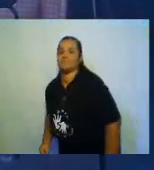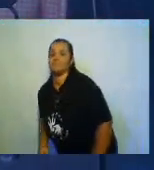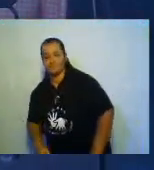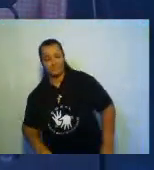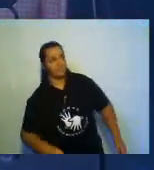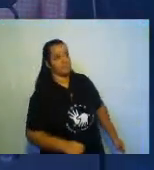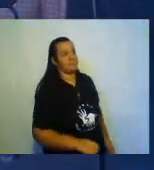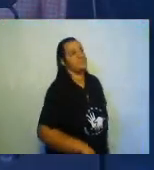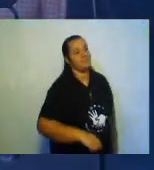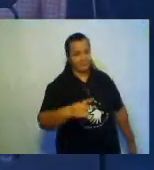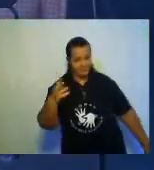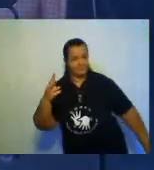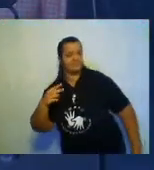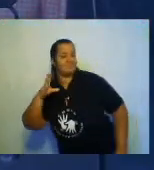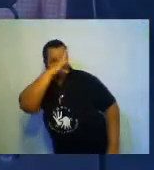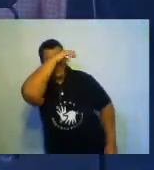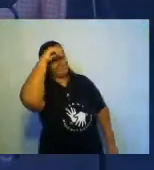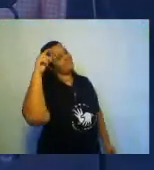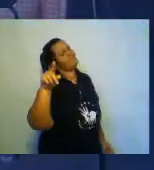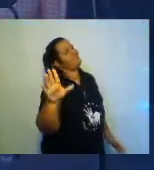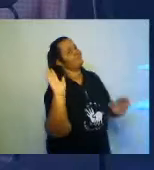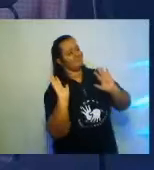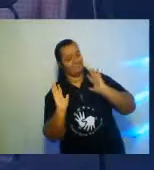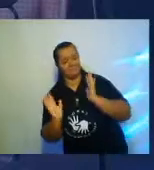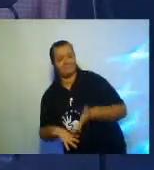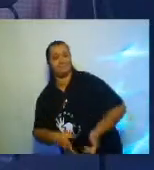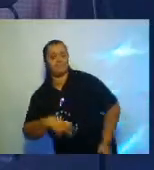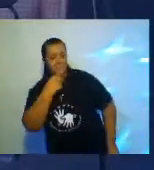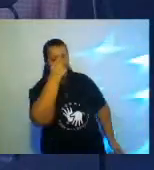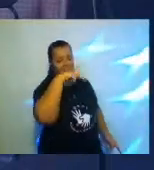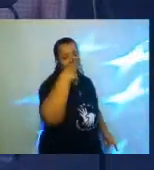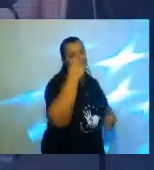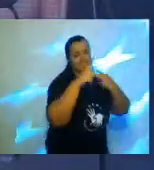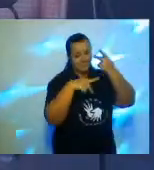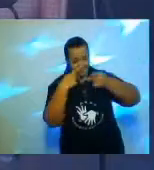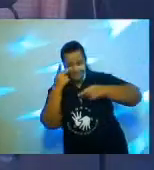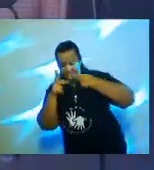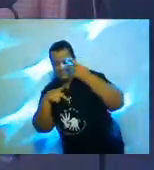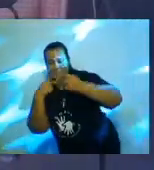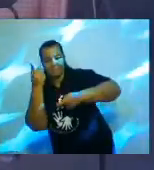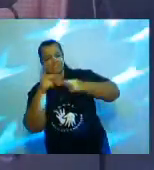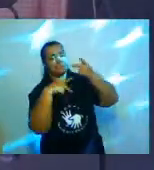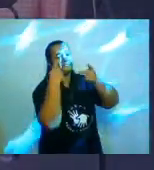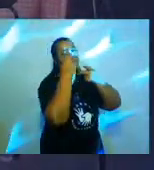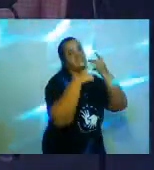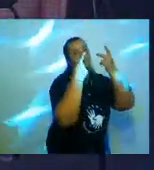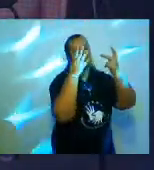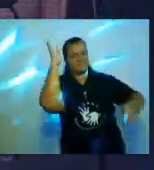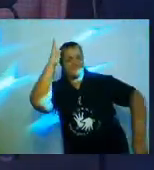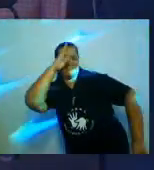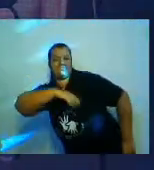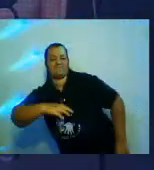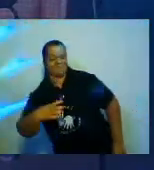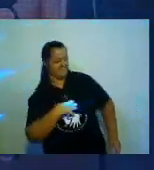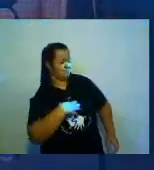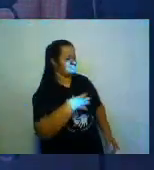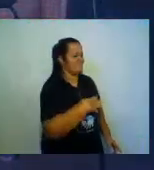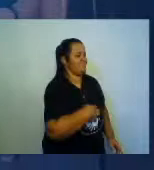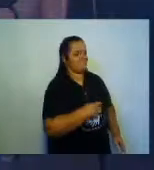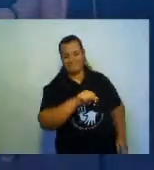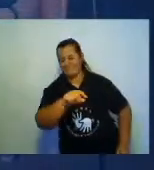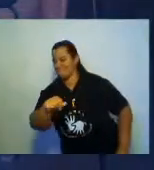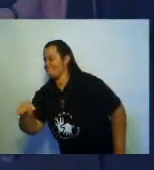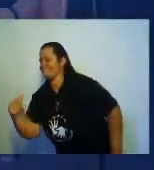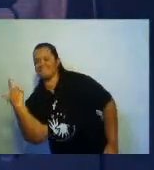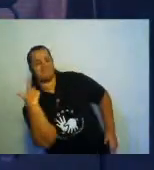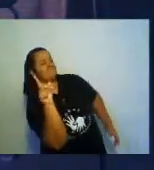de você. Eu já fiz, vou te esquecer. Tá espalhando Deus, fique que eu tô mal, que eu